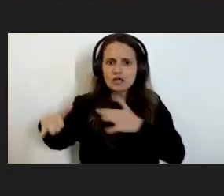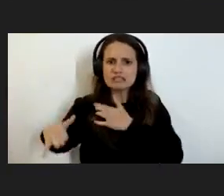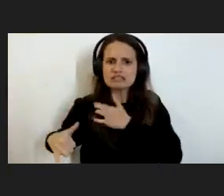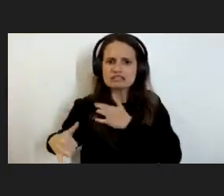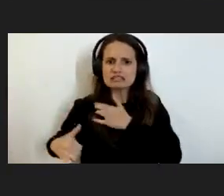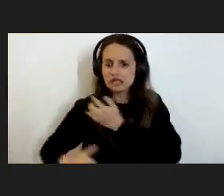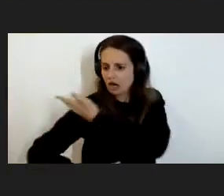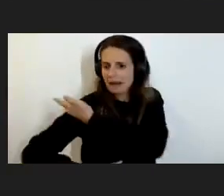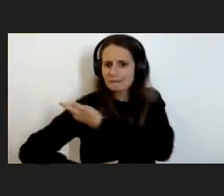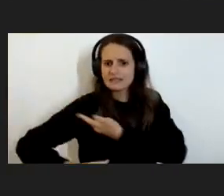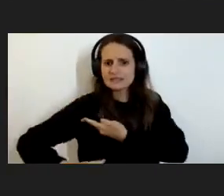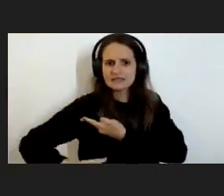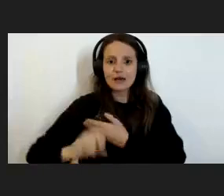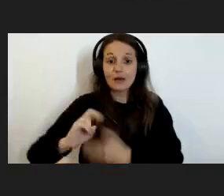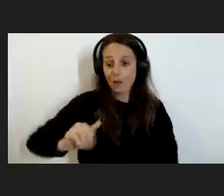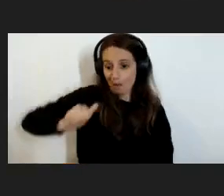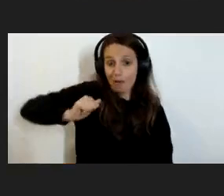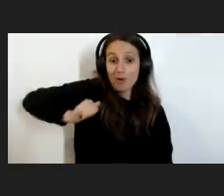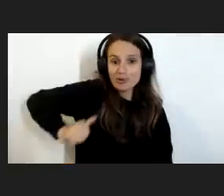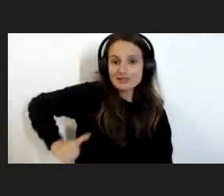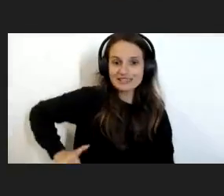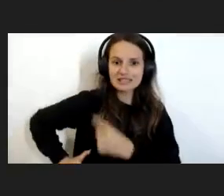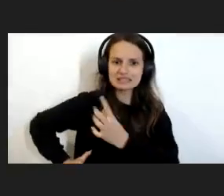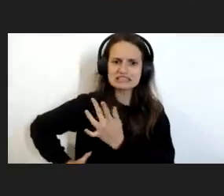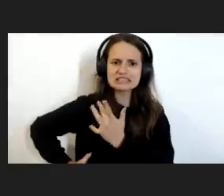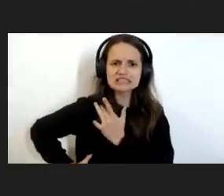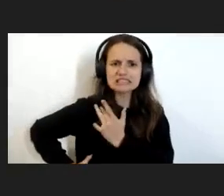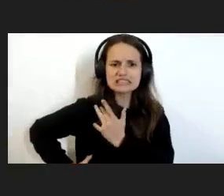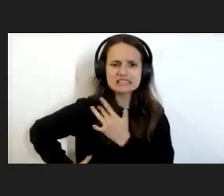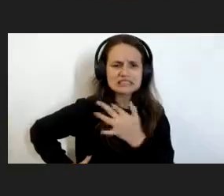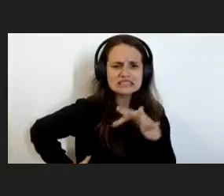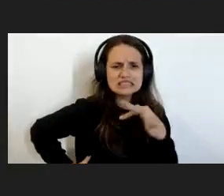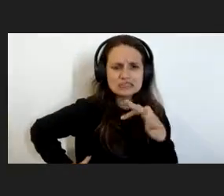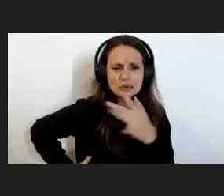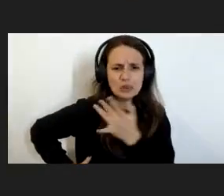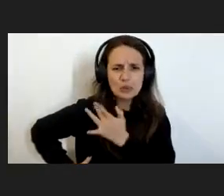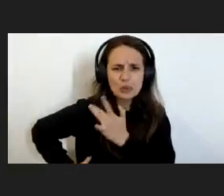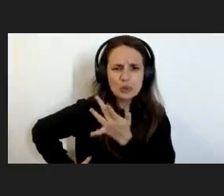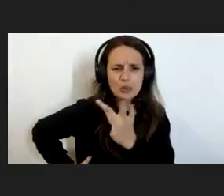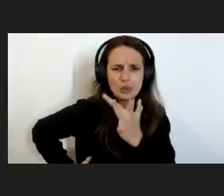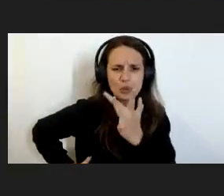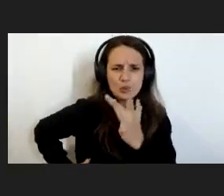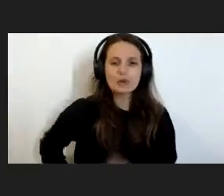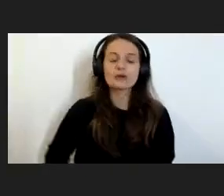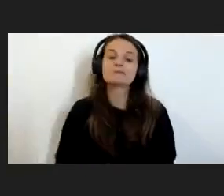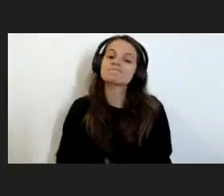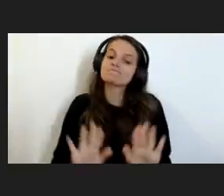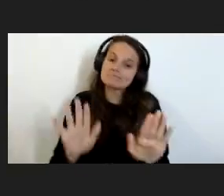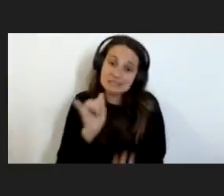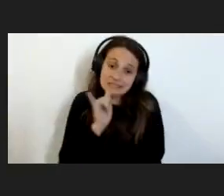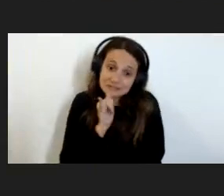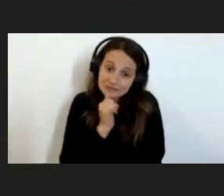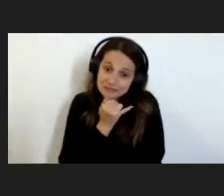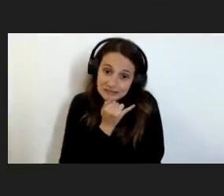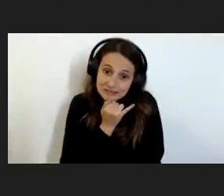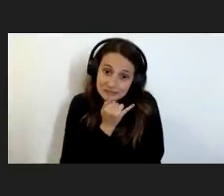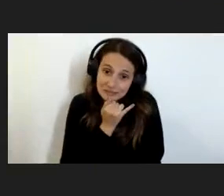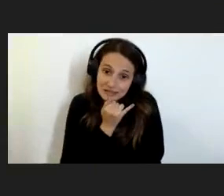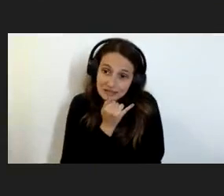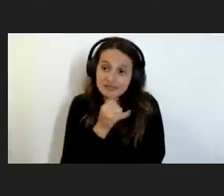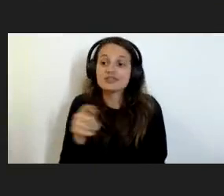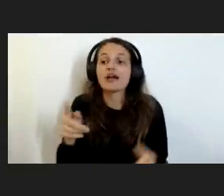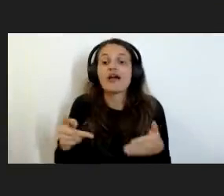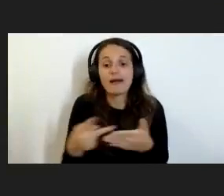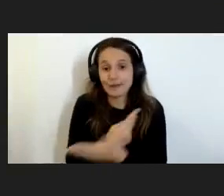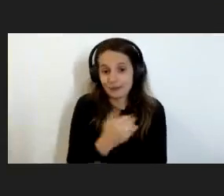uma bolsa, a pessoa sente muita dor. E, infelizmente, mais uma vez, o índice é maior se desenvolvendo